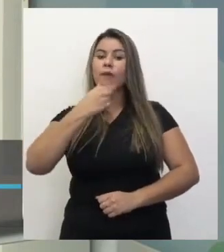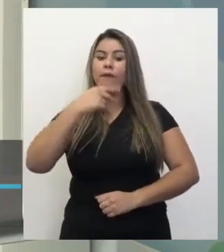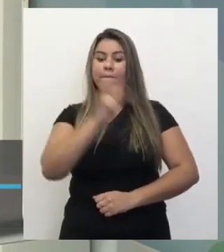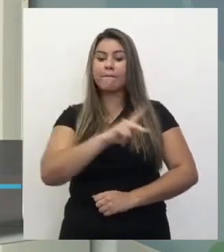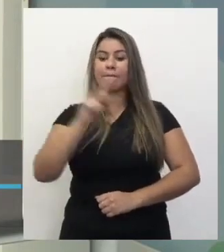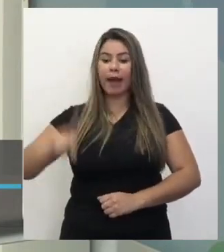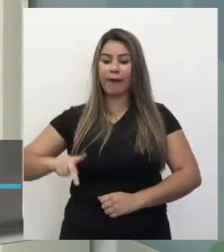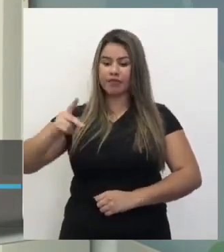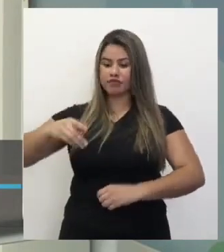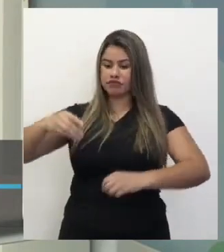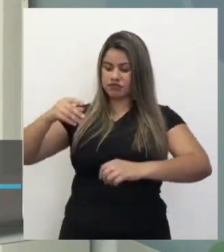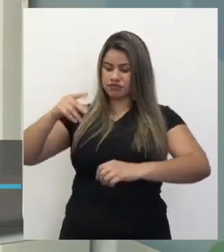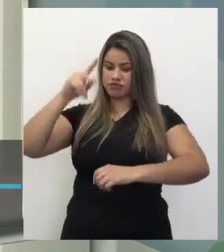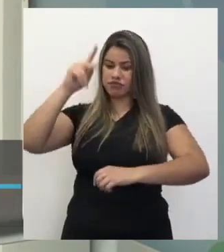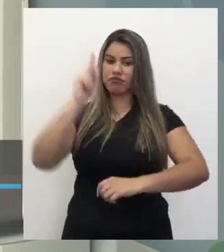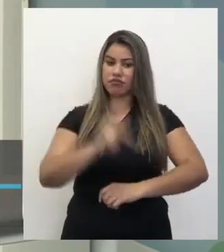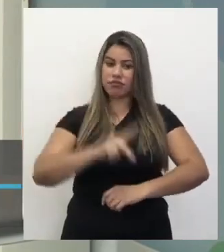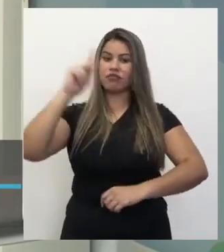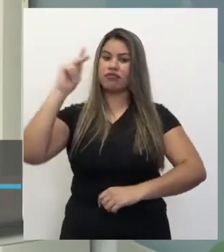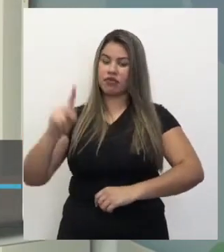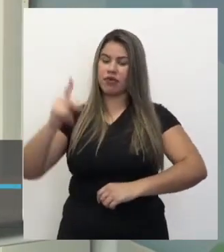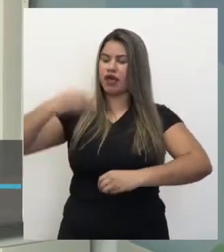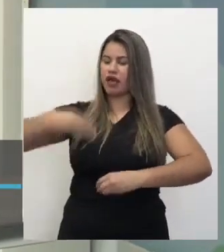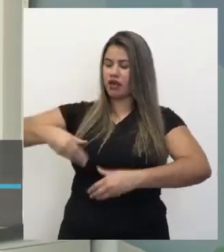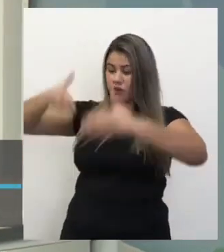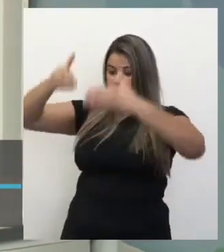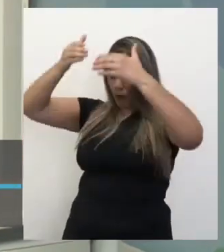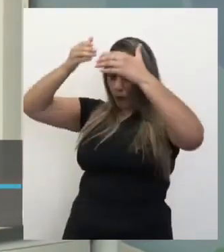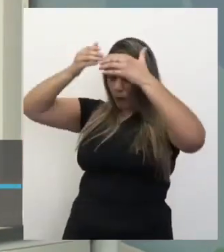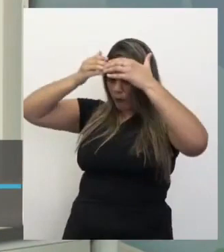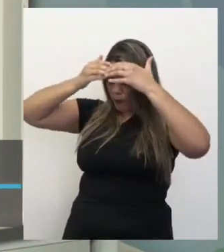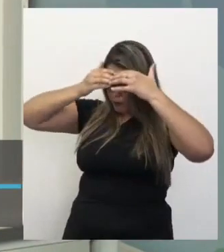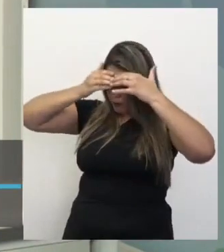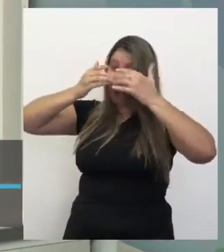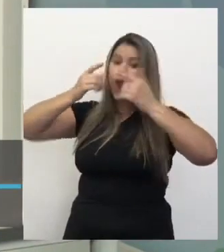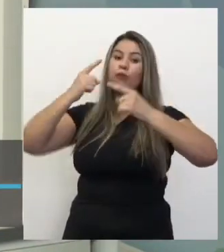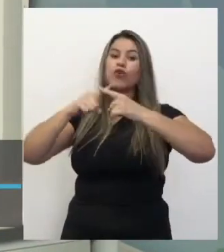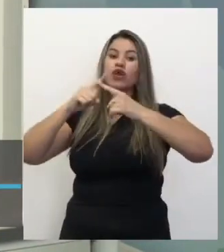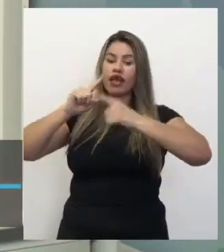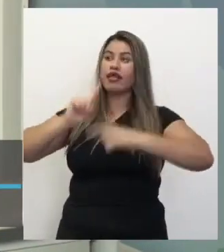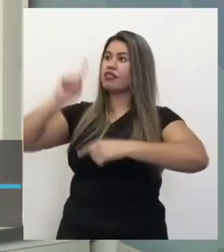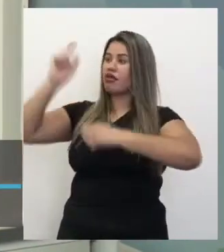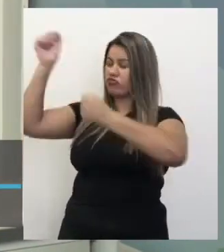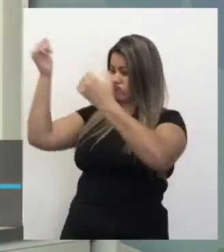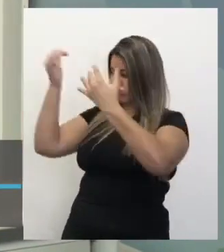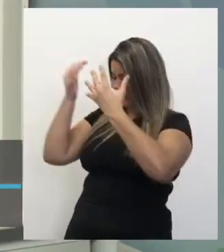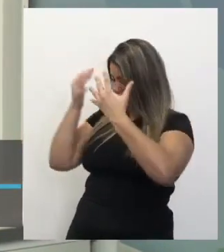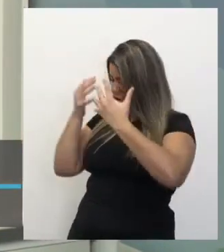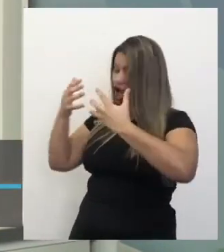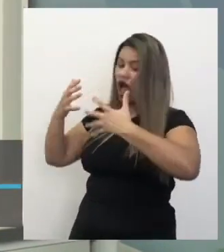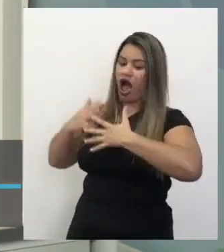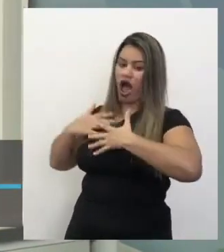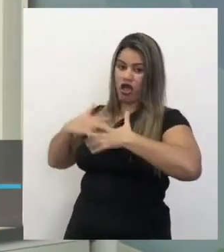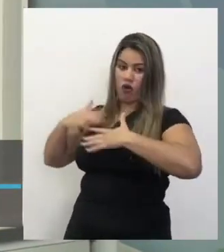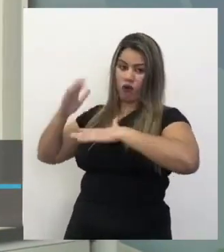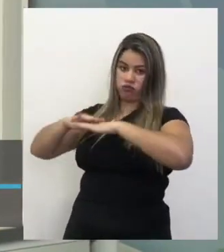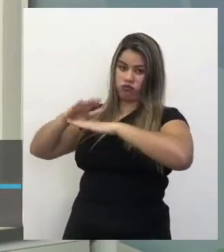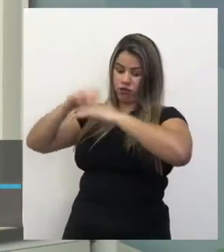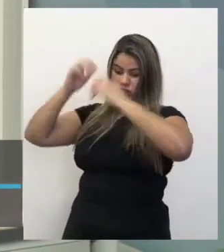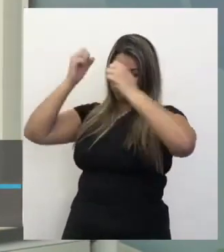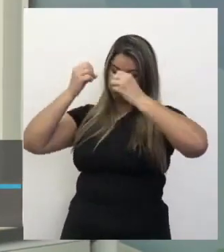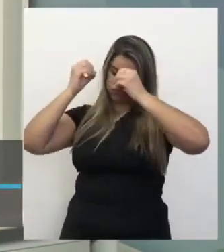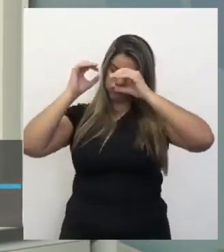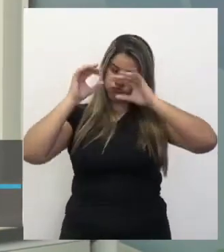né, desses caras, porque é um poder, né, investido por Deus a mim, que estou passando para você ser o